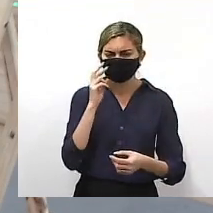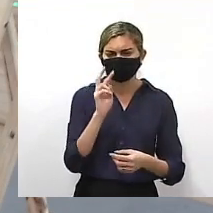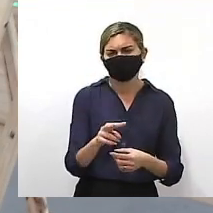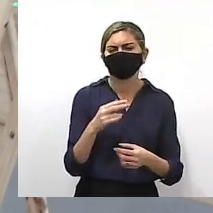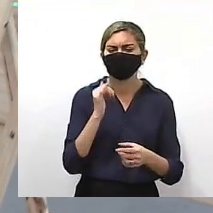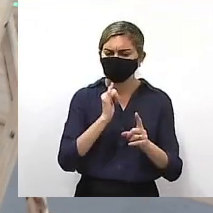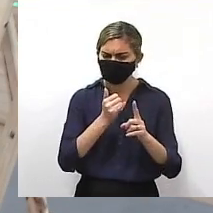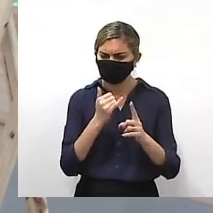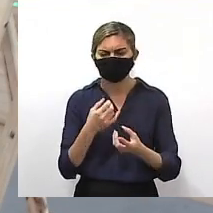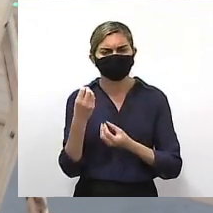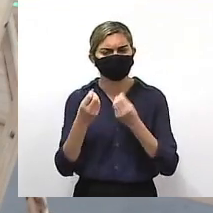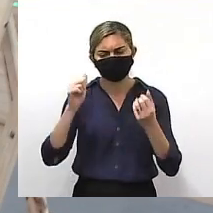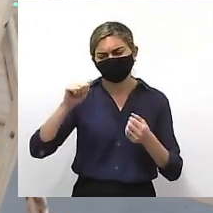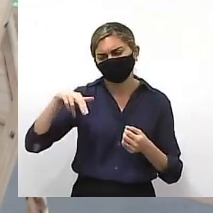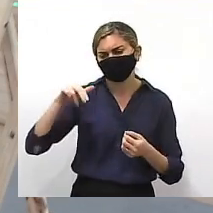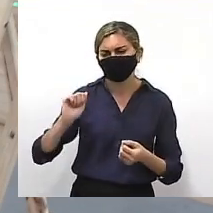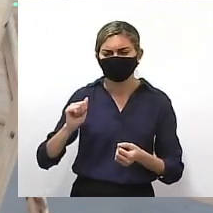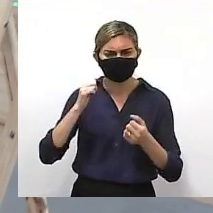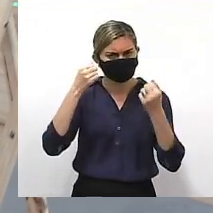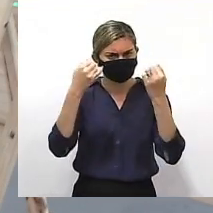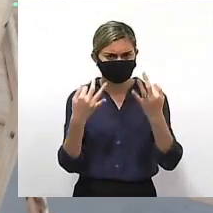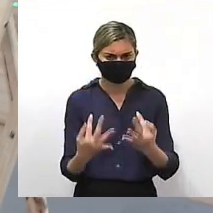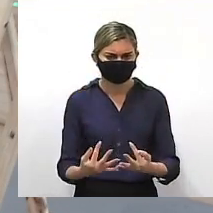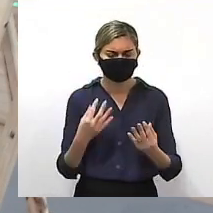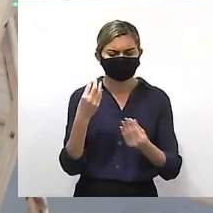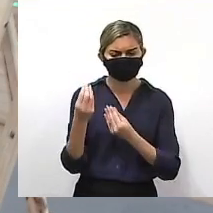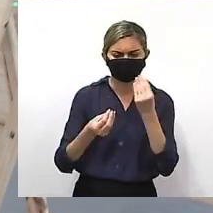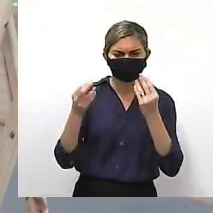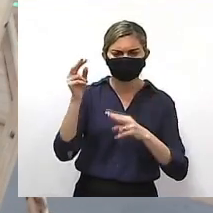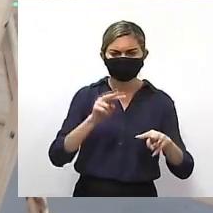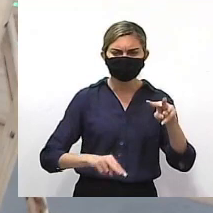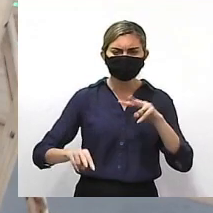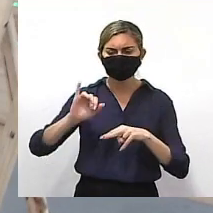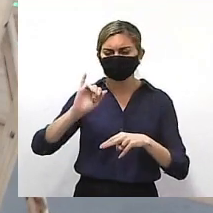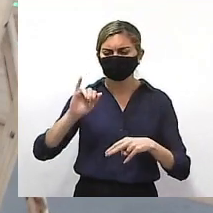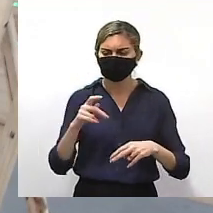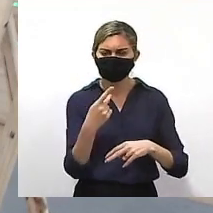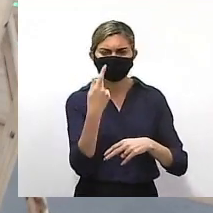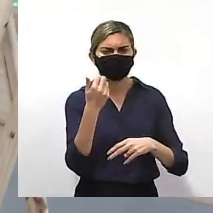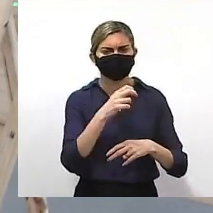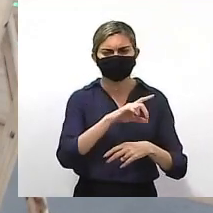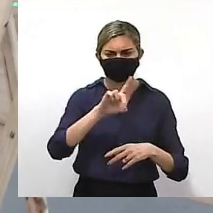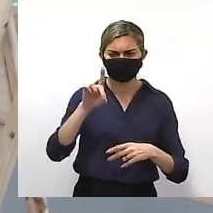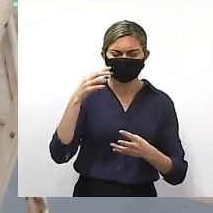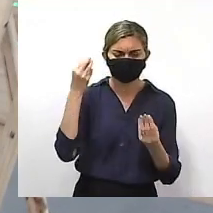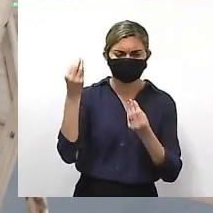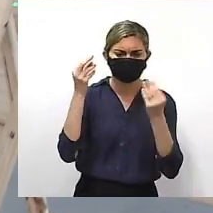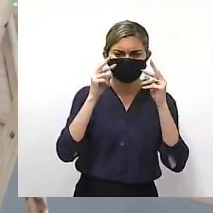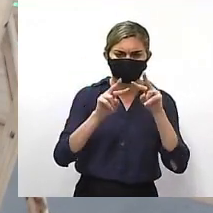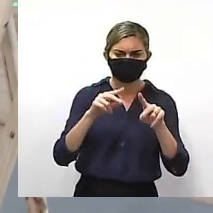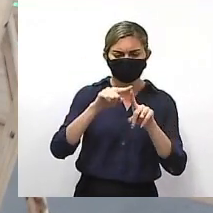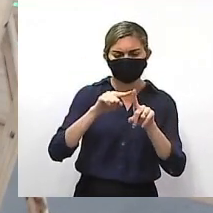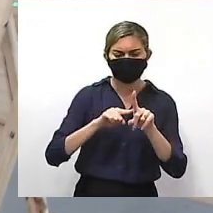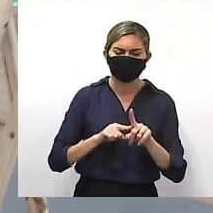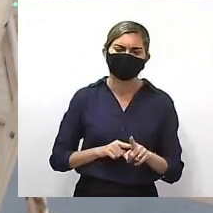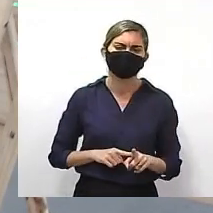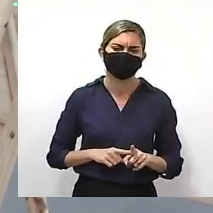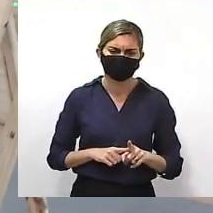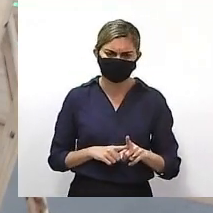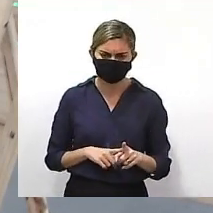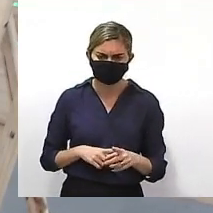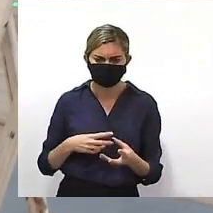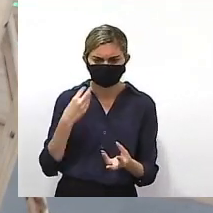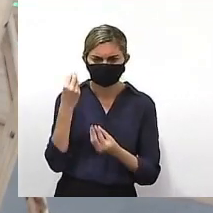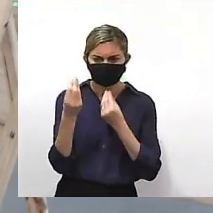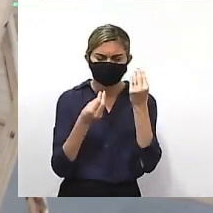gente, assim como a Ana contou, como ela vê a Ilha de Deus, como é que você vê o seu bairro, como é